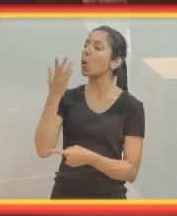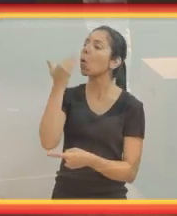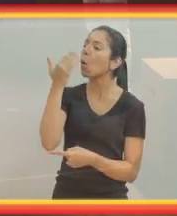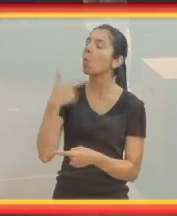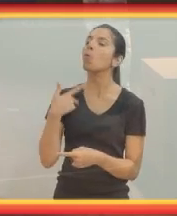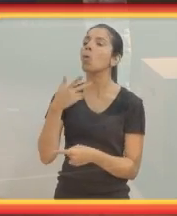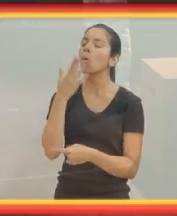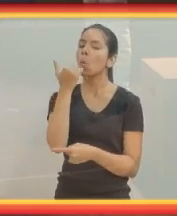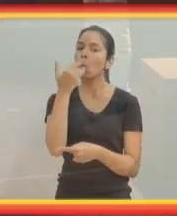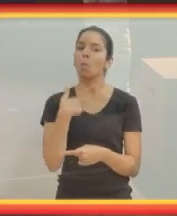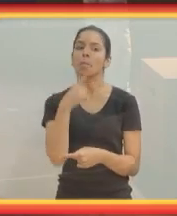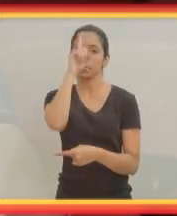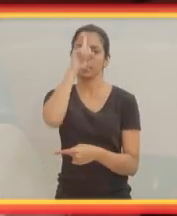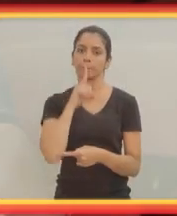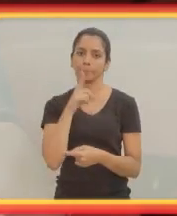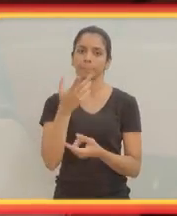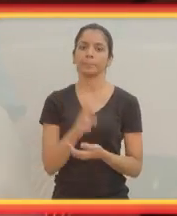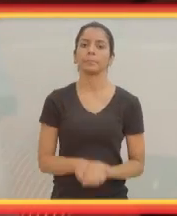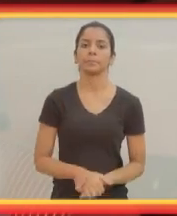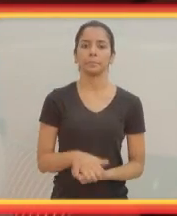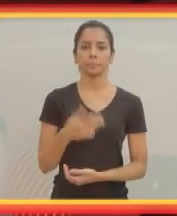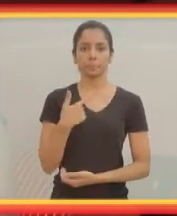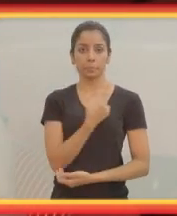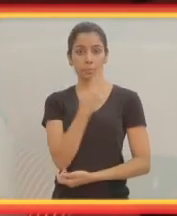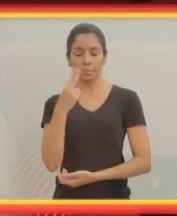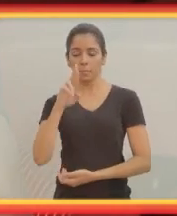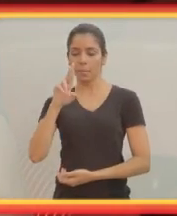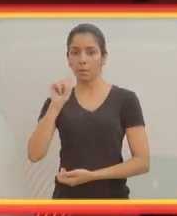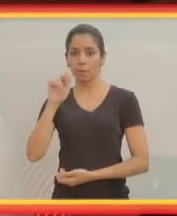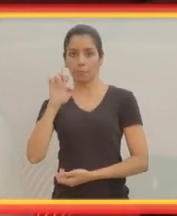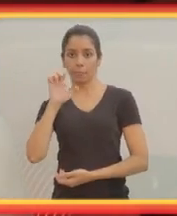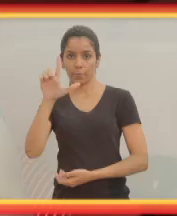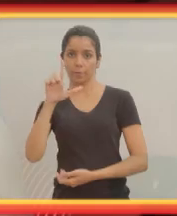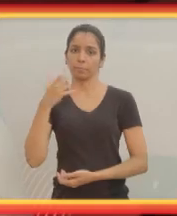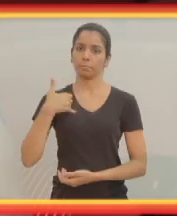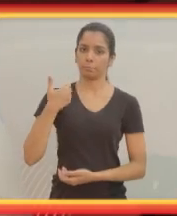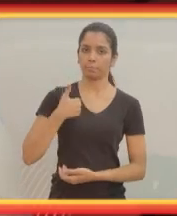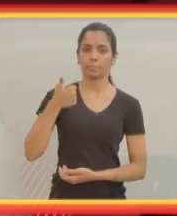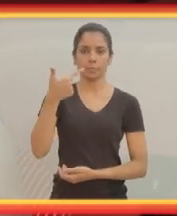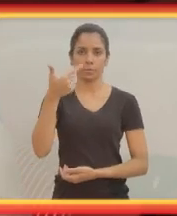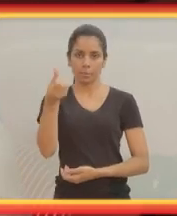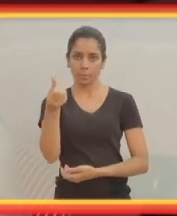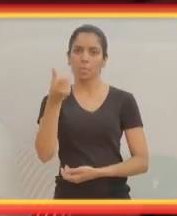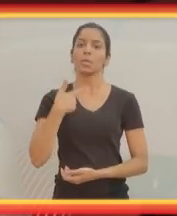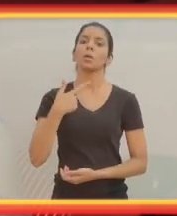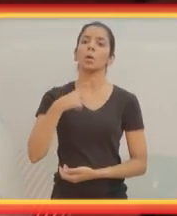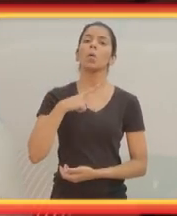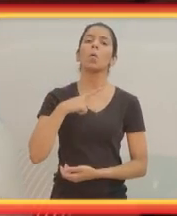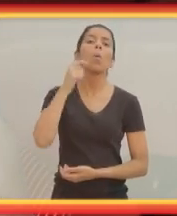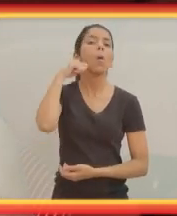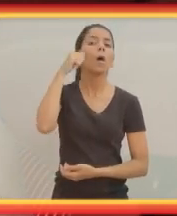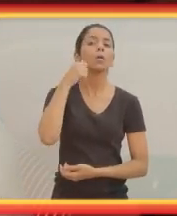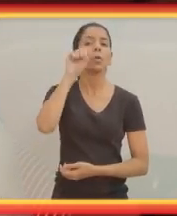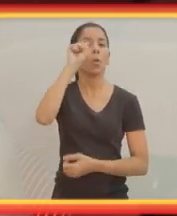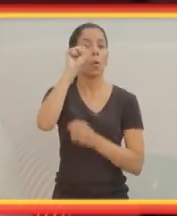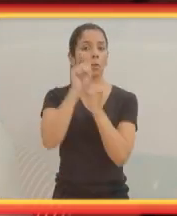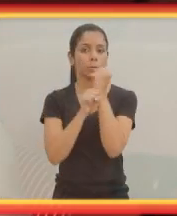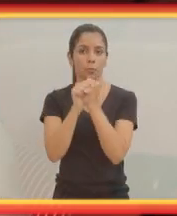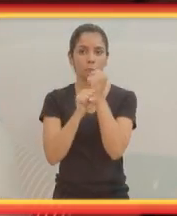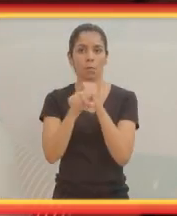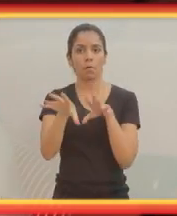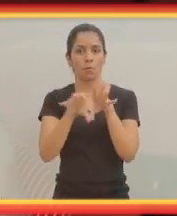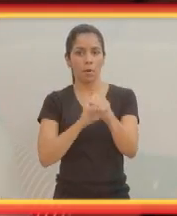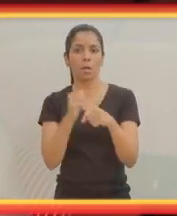como comida amarela. Eu sou Rafael Canedo, tenho 26 anos, sou ator há 8